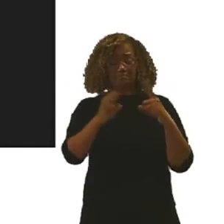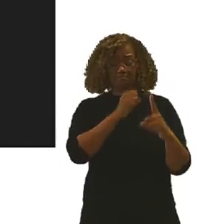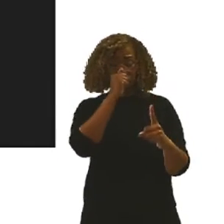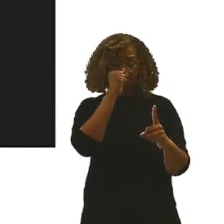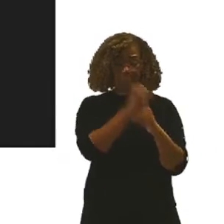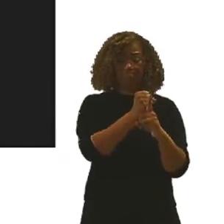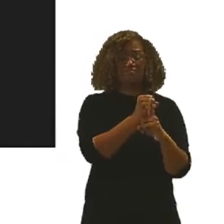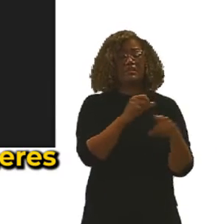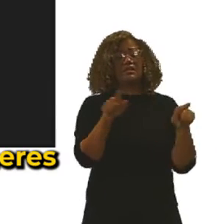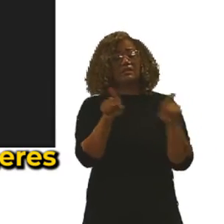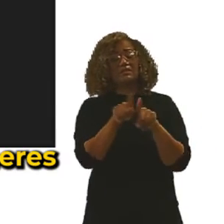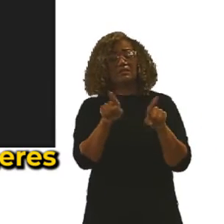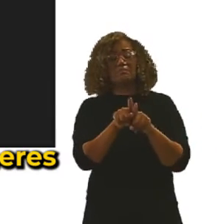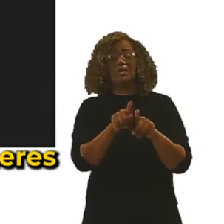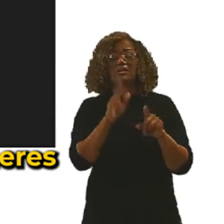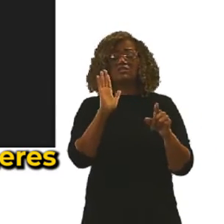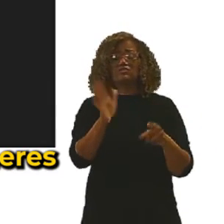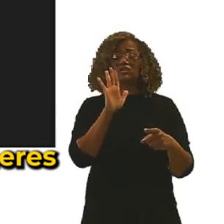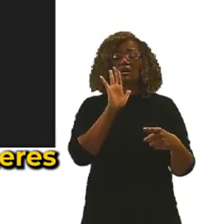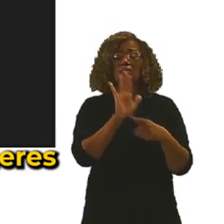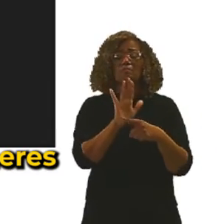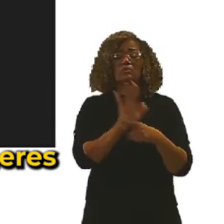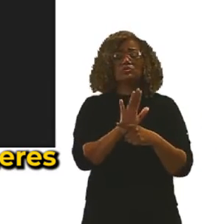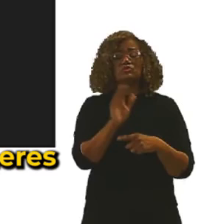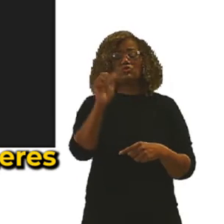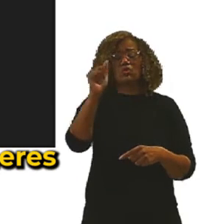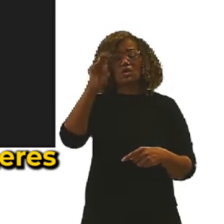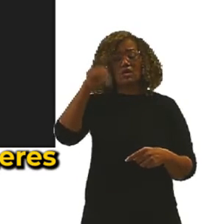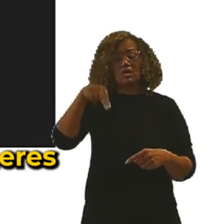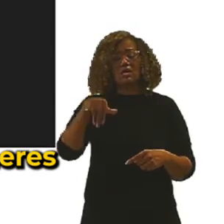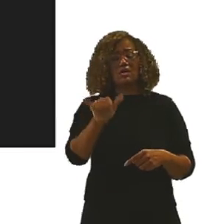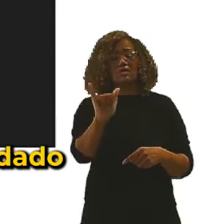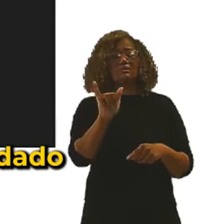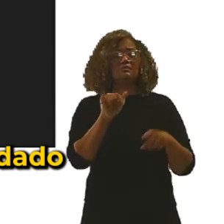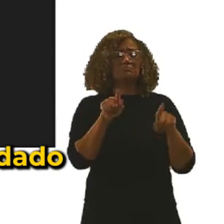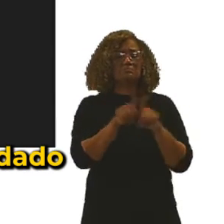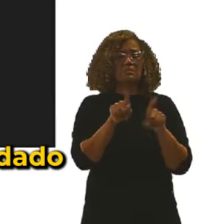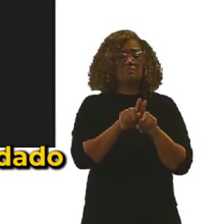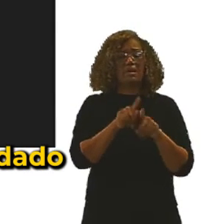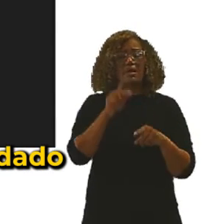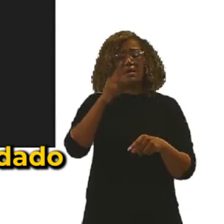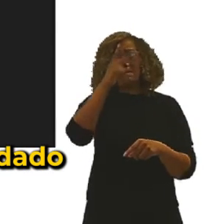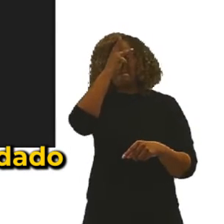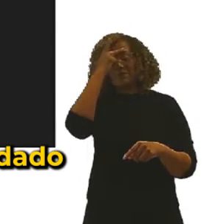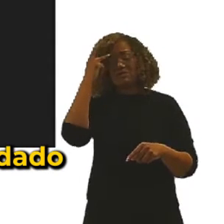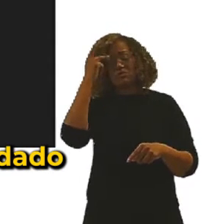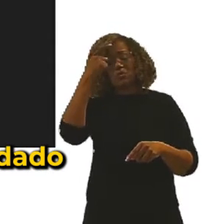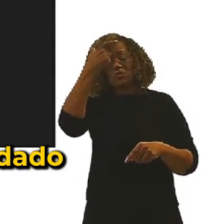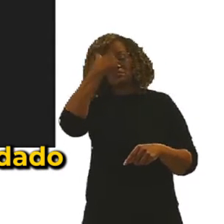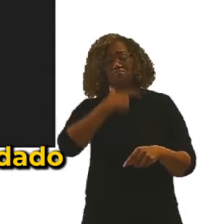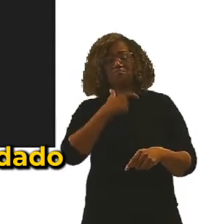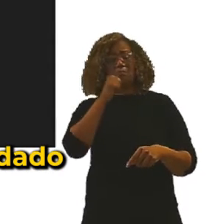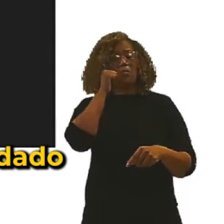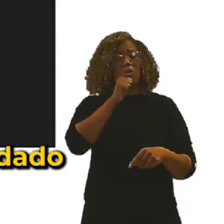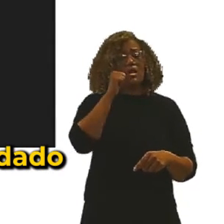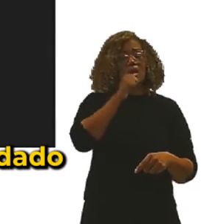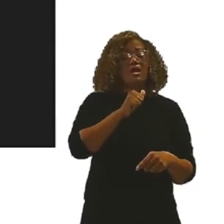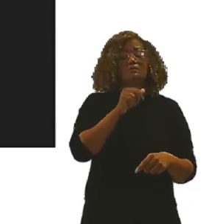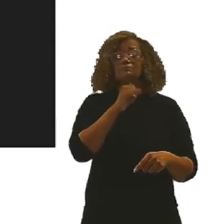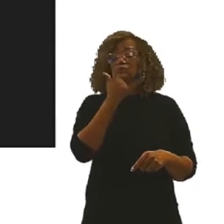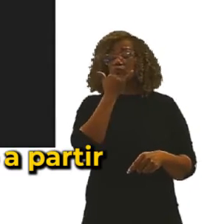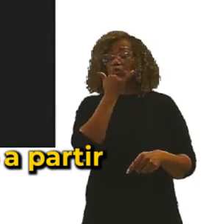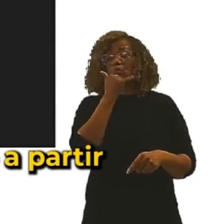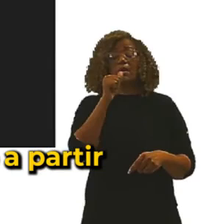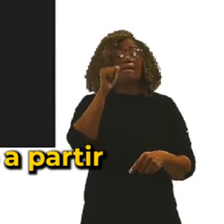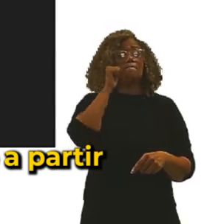pela professora Ani, né, existe uma hiperrepresentatividade das mulheres negras, né, o feminicídio das mulheres negras é um dado muito